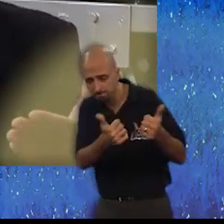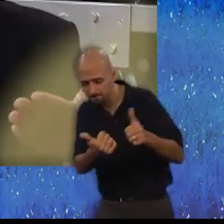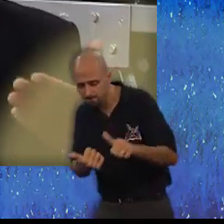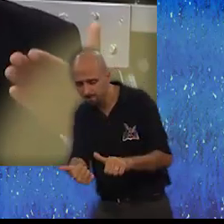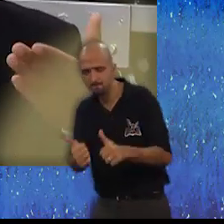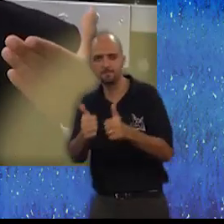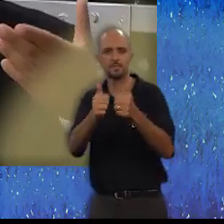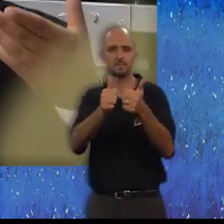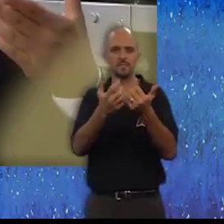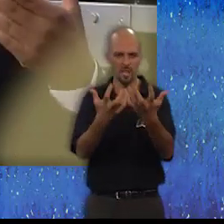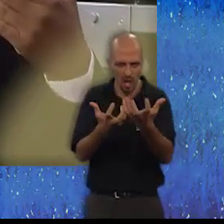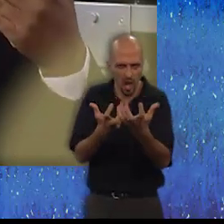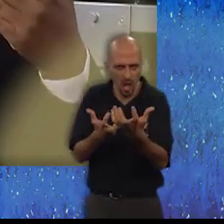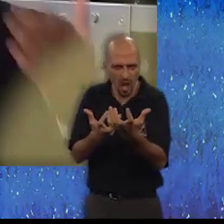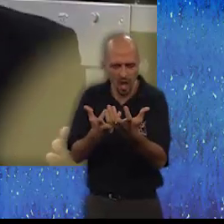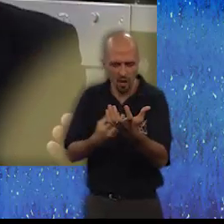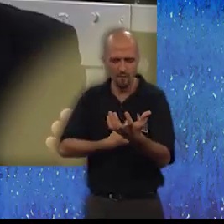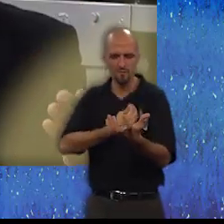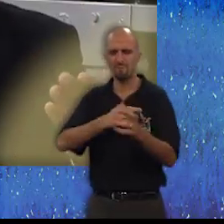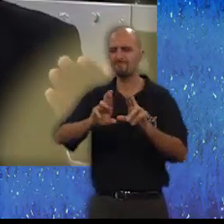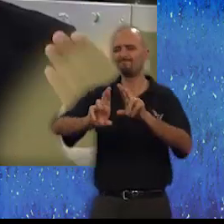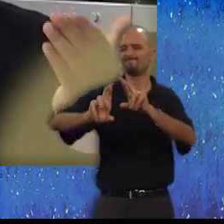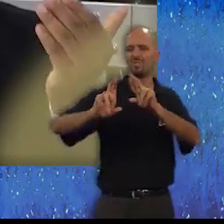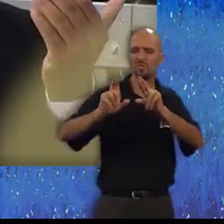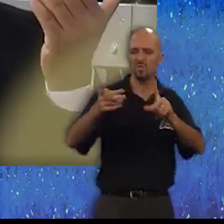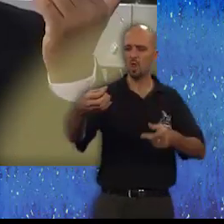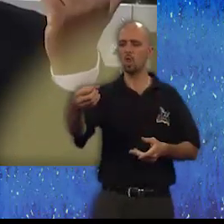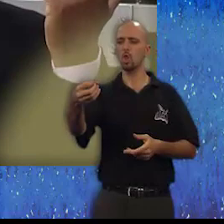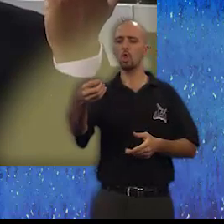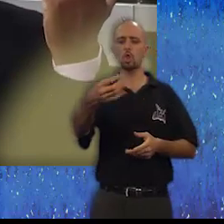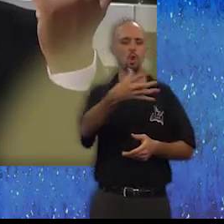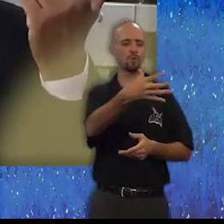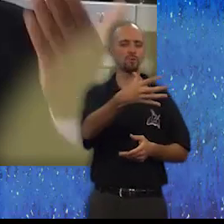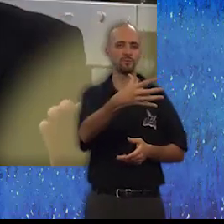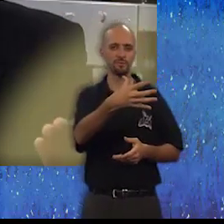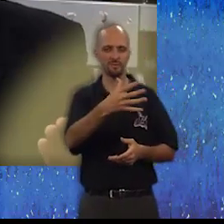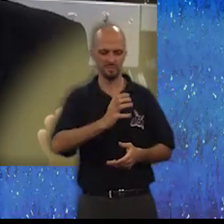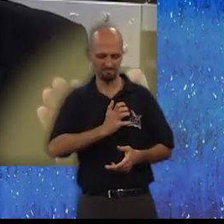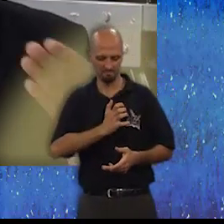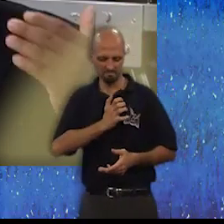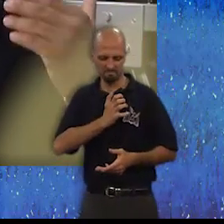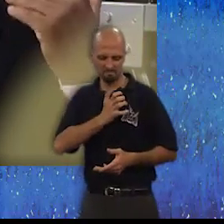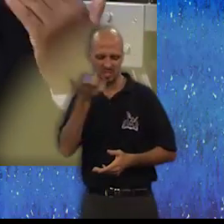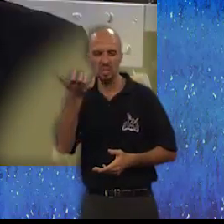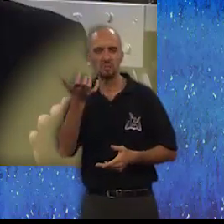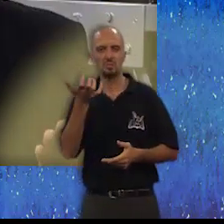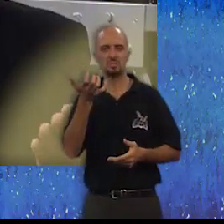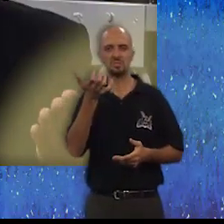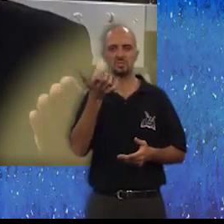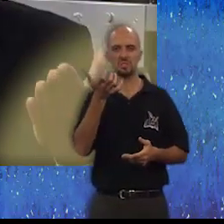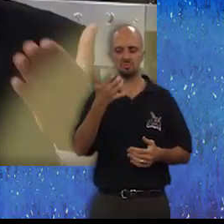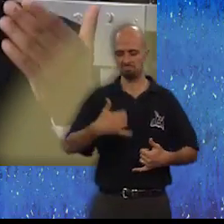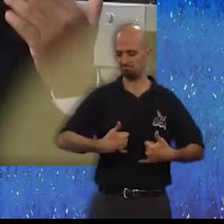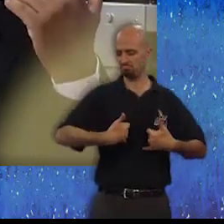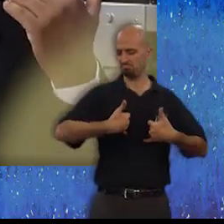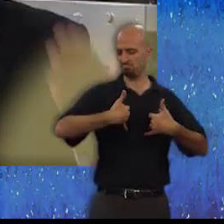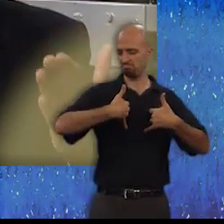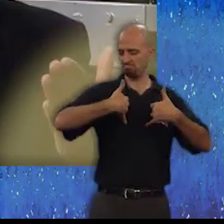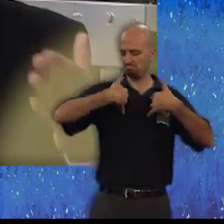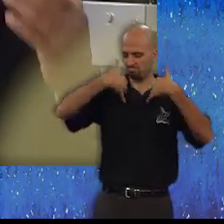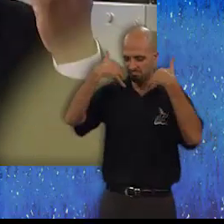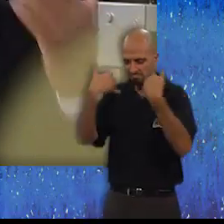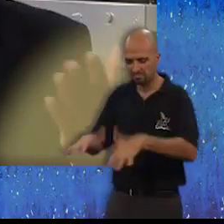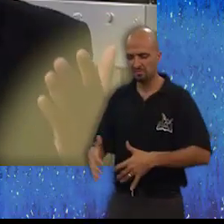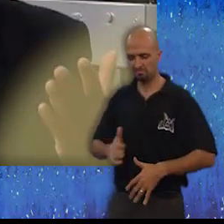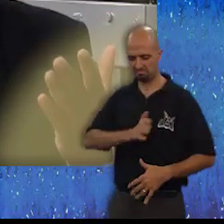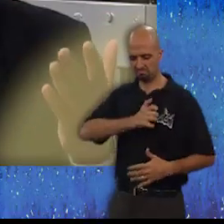batizado, se você quer começar uma vida nova, se você quer deixar o preconceito de lado, o orgulho de lado e procurar Jesus,